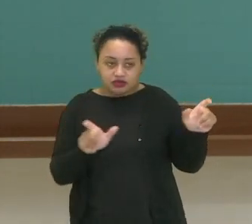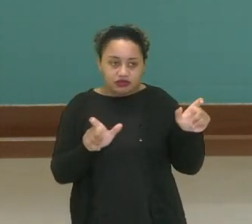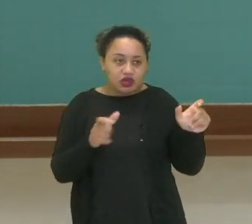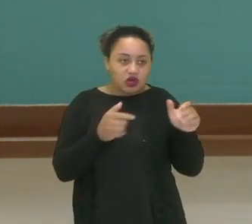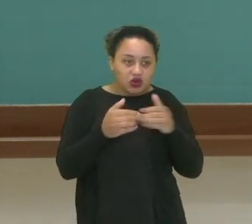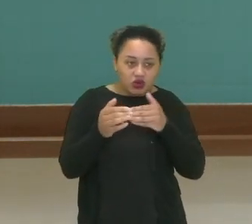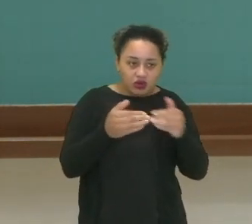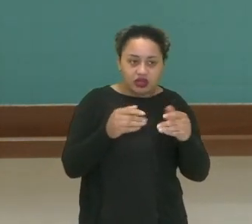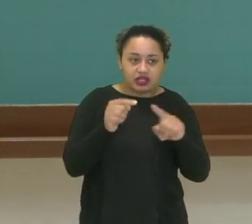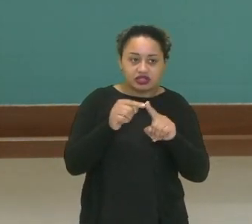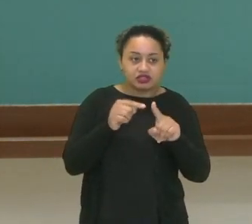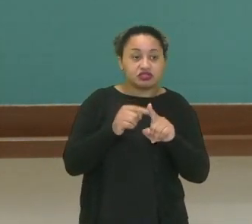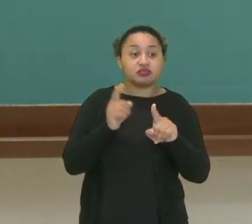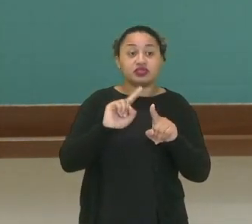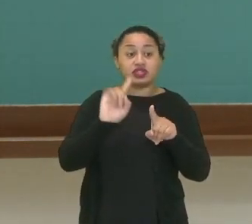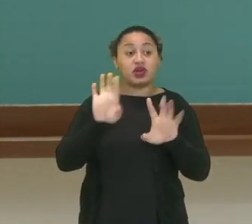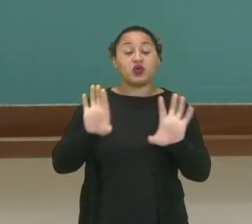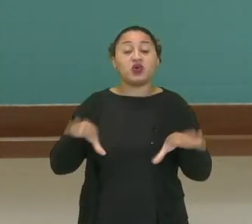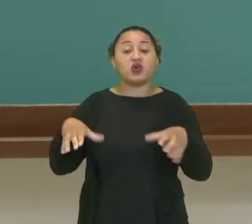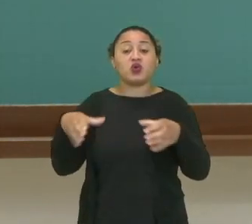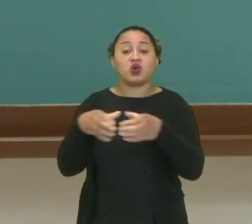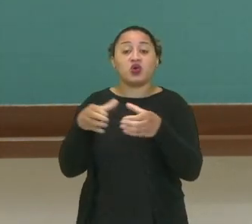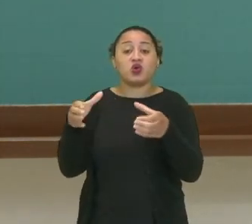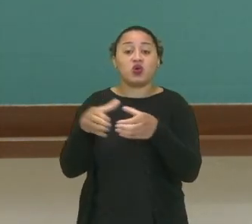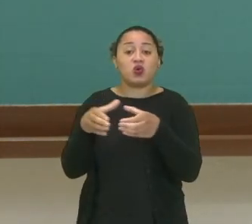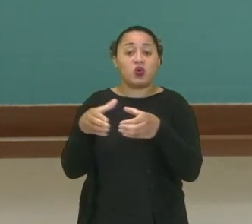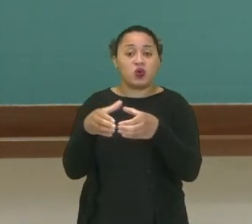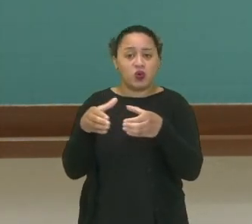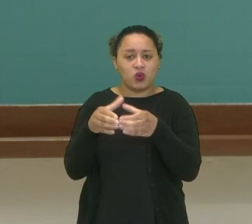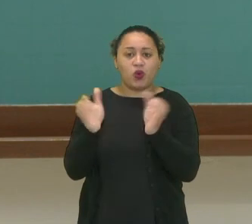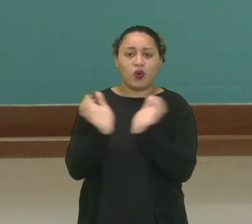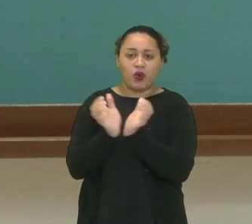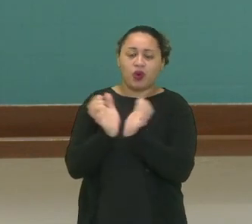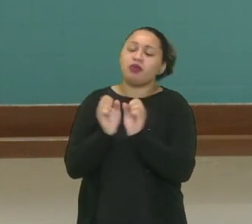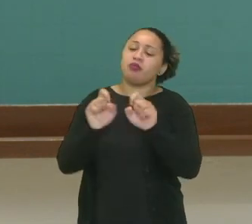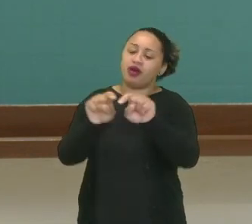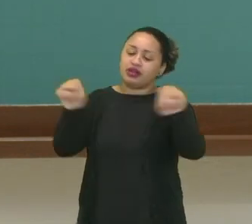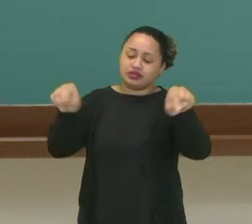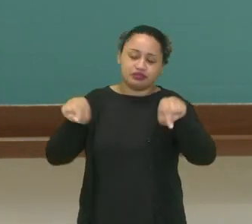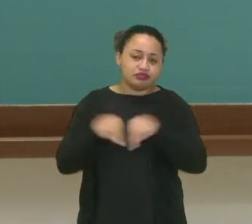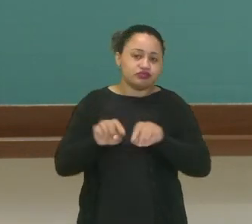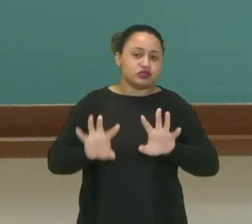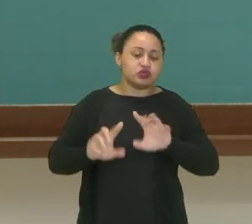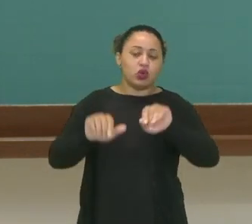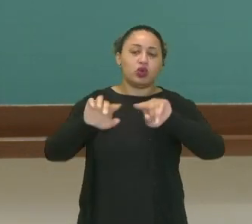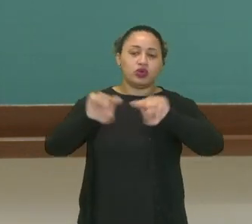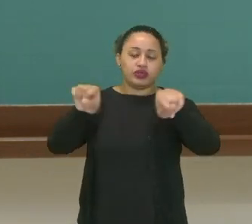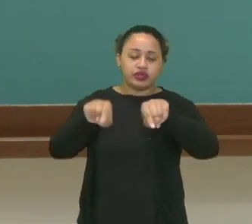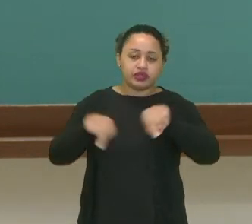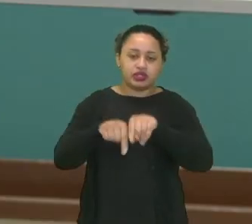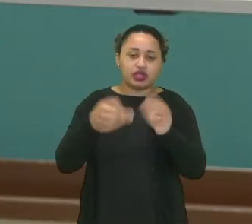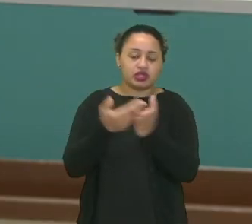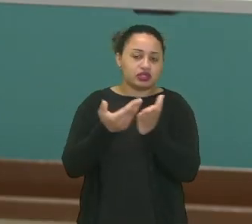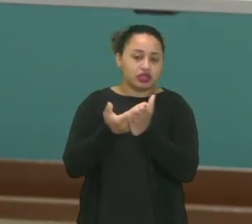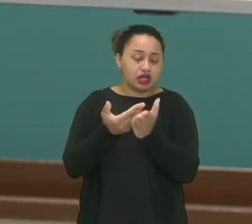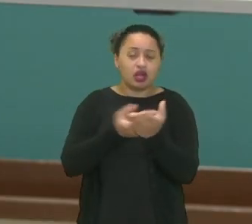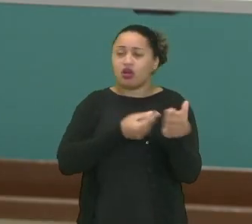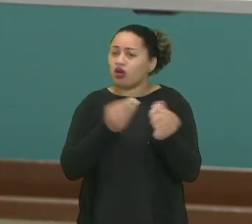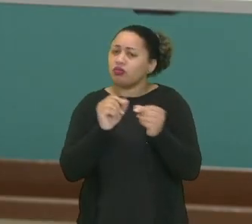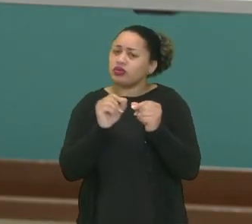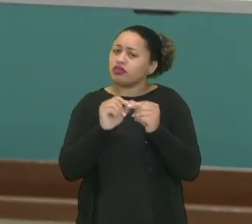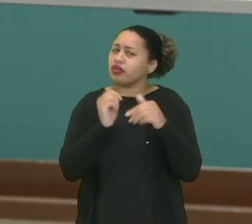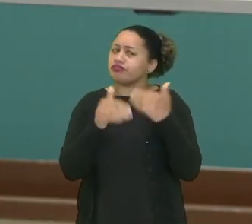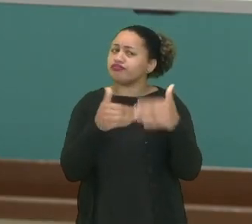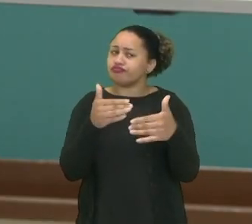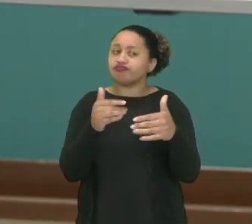ó, coletivamente, então em grupo, né? Pode ser o pessoal da sala toda, o pessoal do teu... Como faz isso no passo a passo,